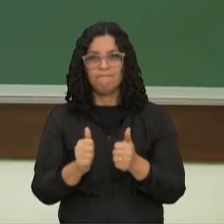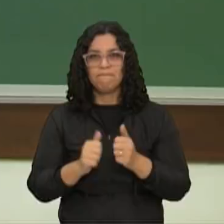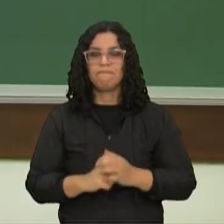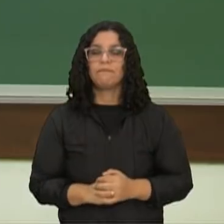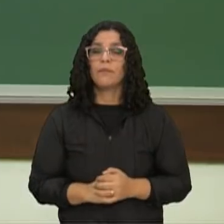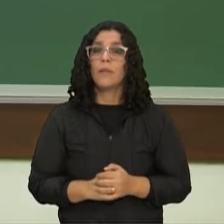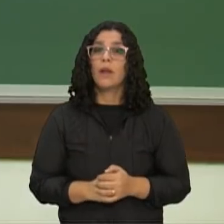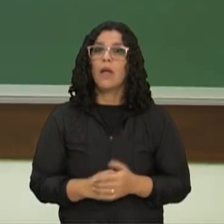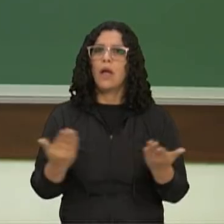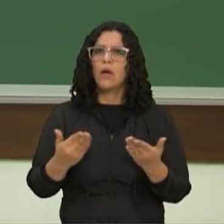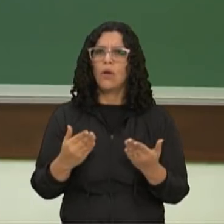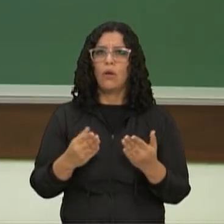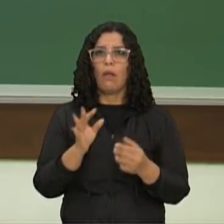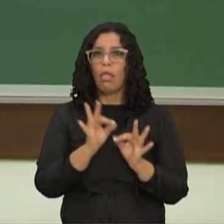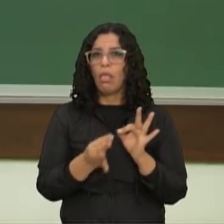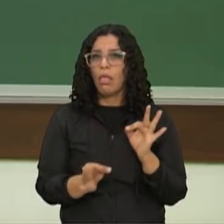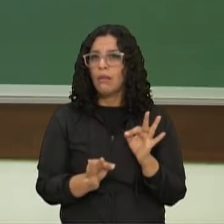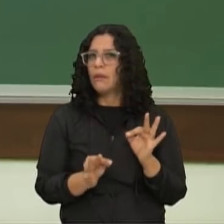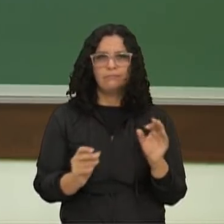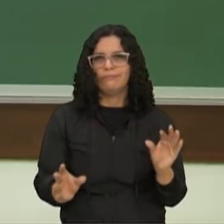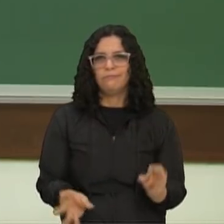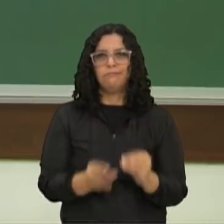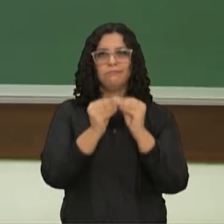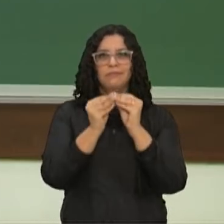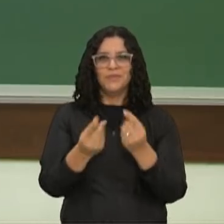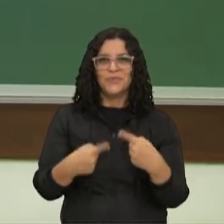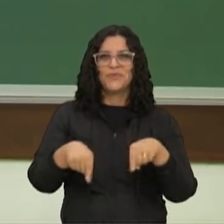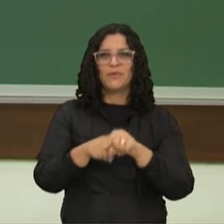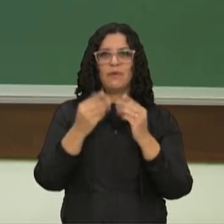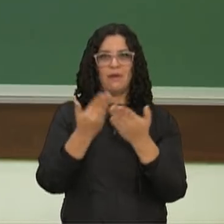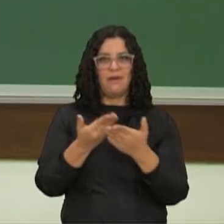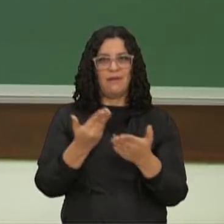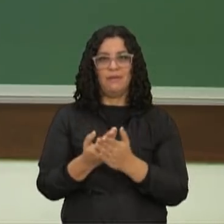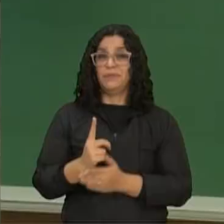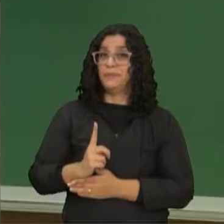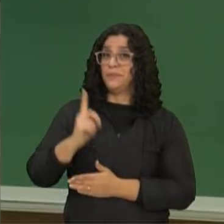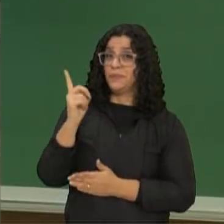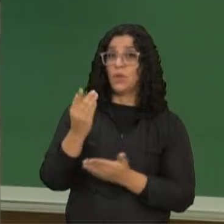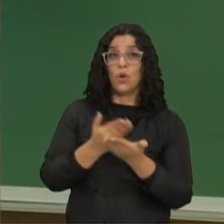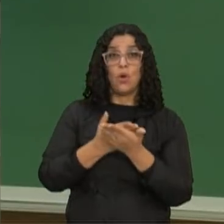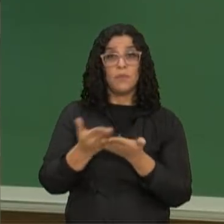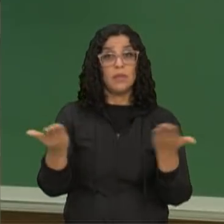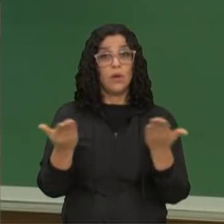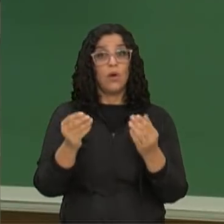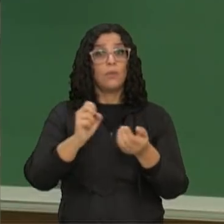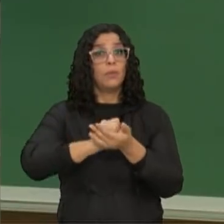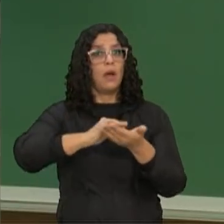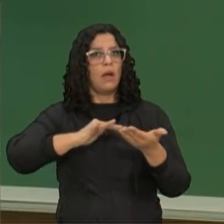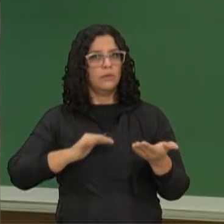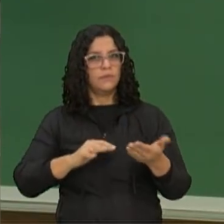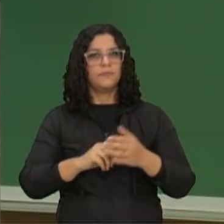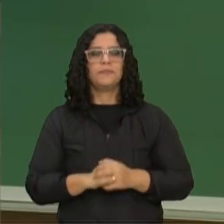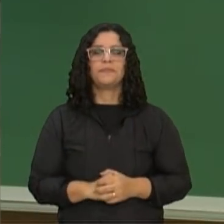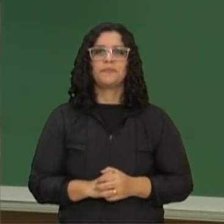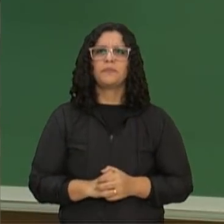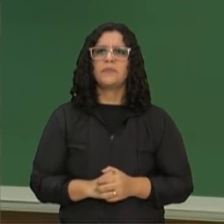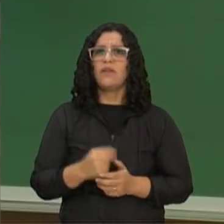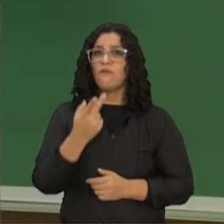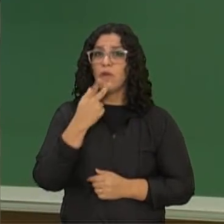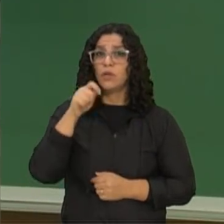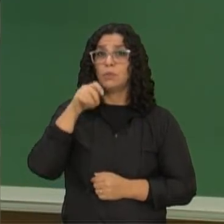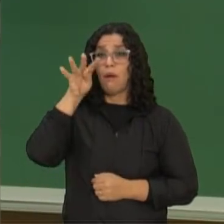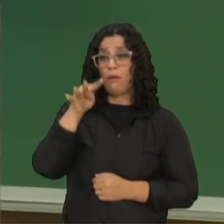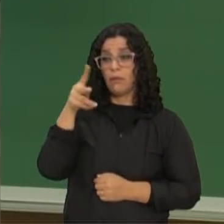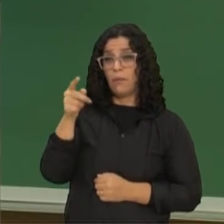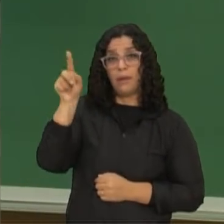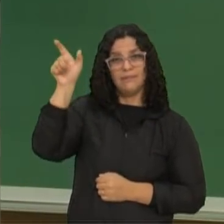certo? Então, sem mais delongas, vamos lá para a nossa aula. Então, aqui, ó, vamos começar com um exercício. Com base na tabela